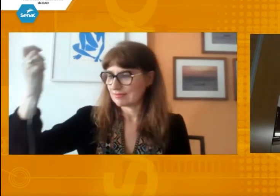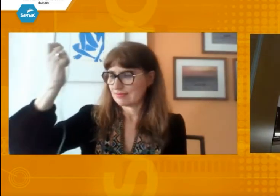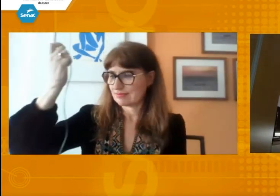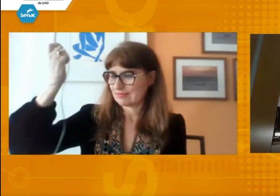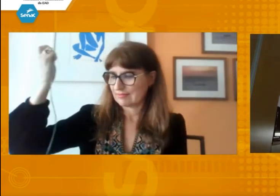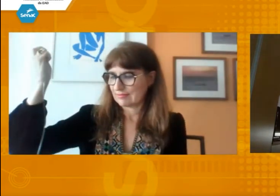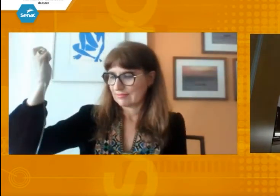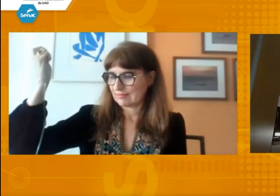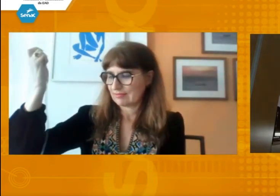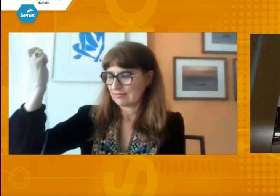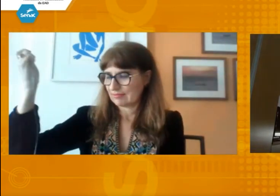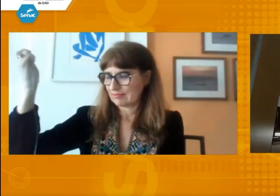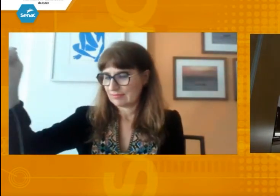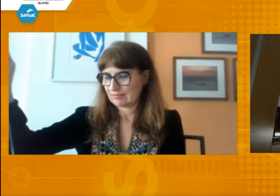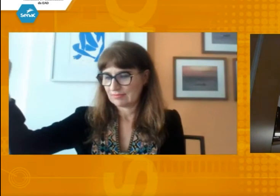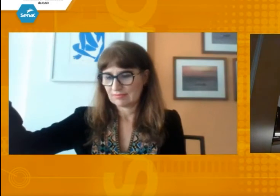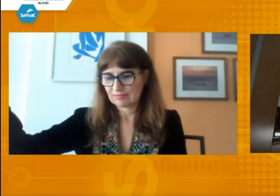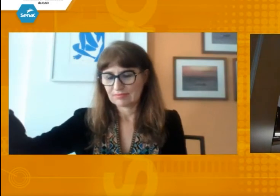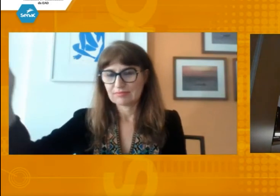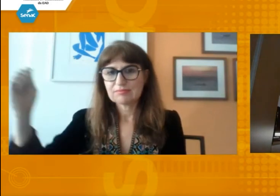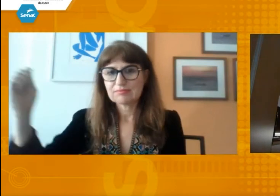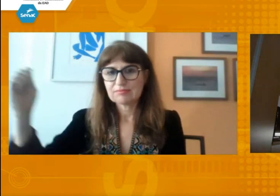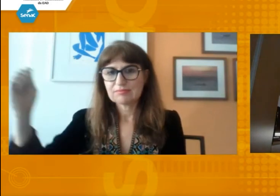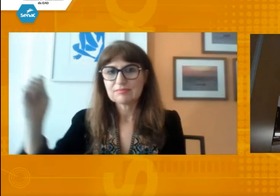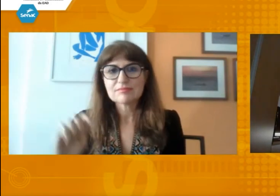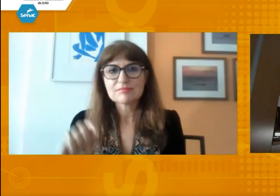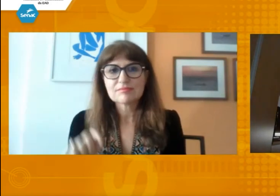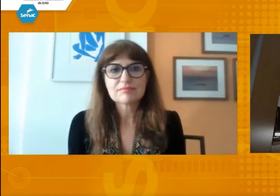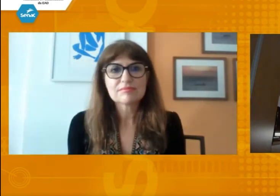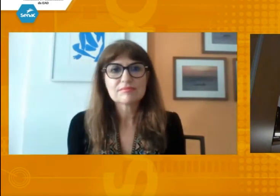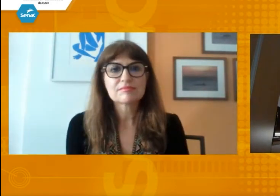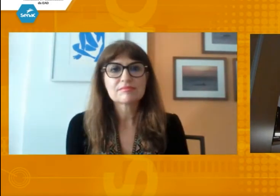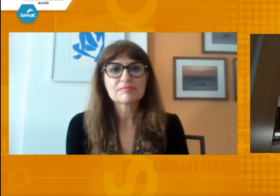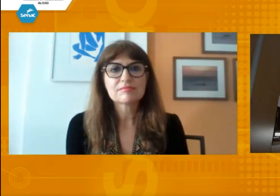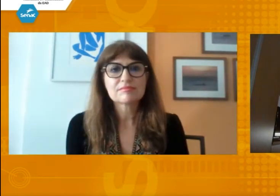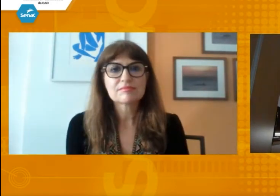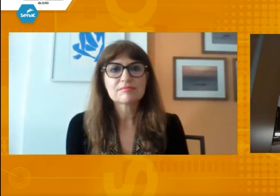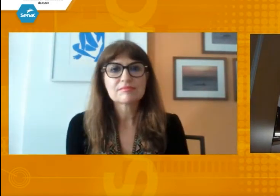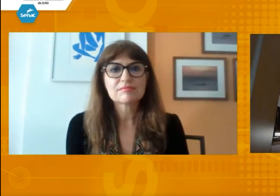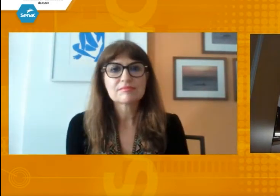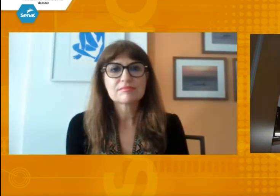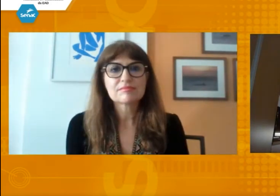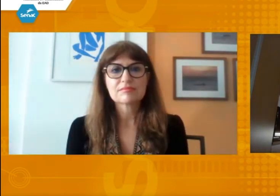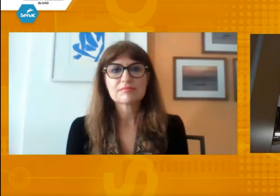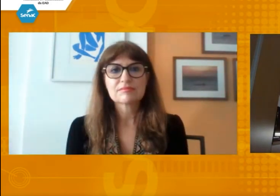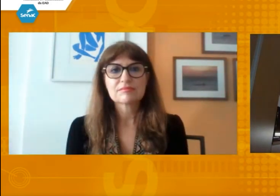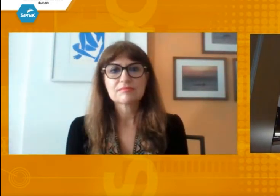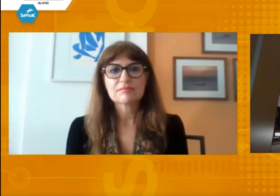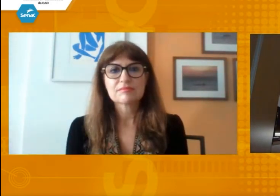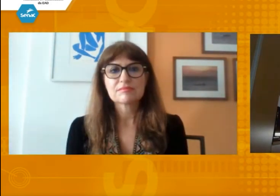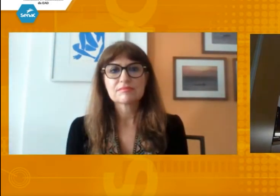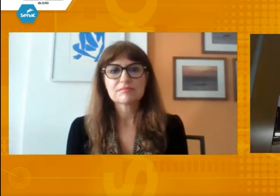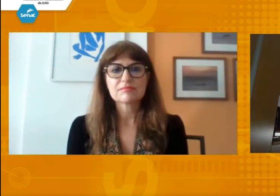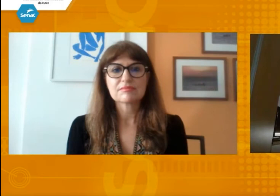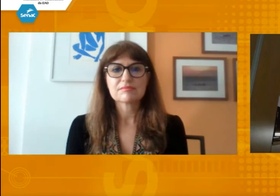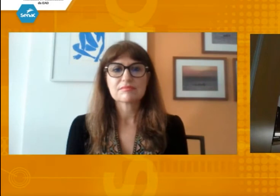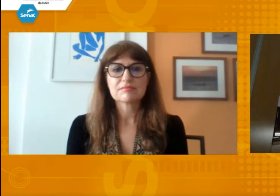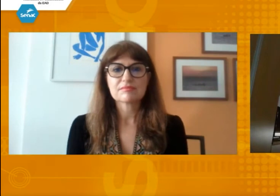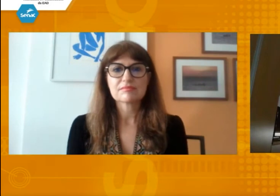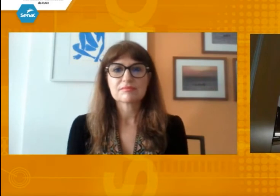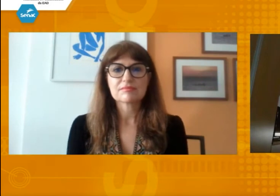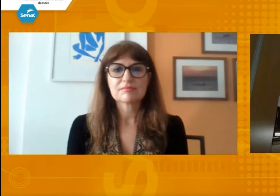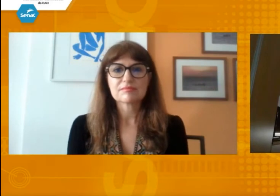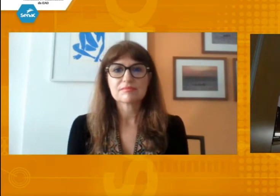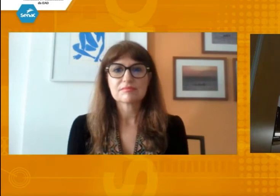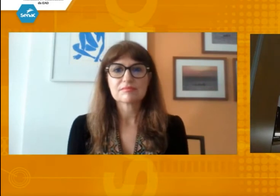à educação presencial, que fazemos com um grau de excelência muito grande,